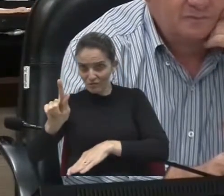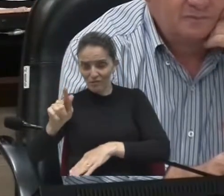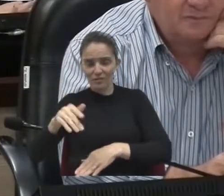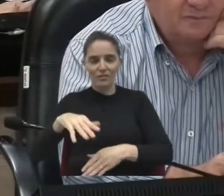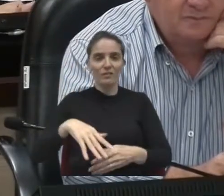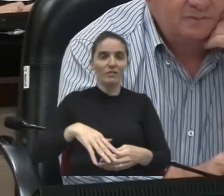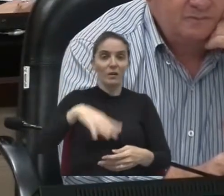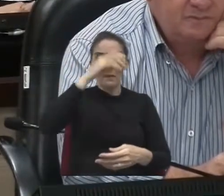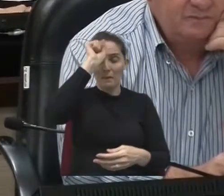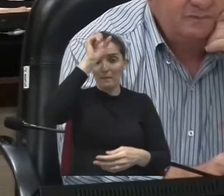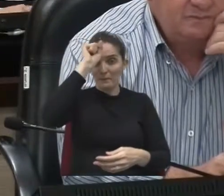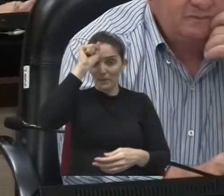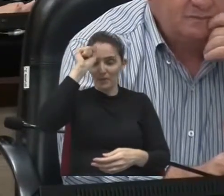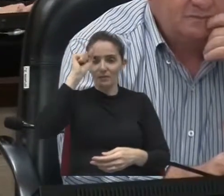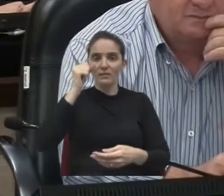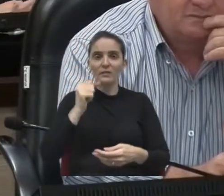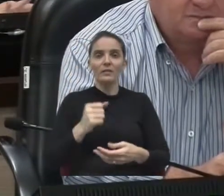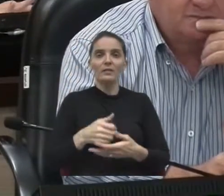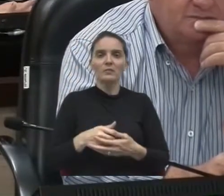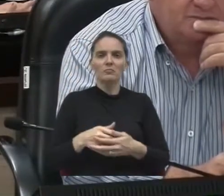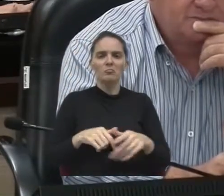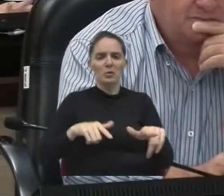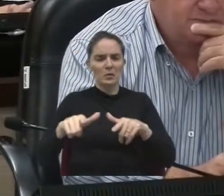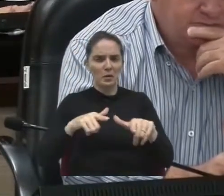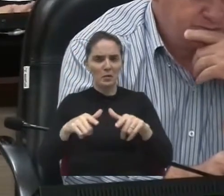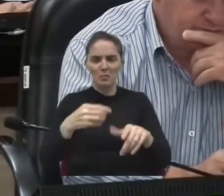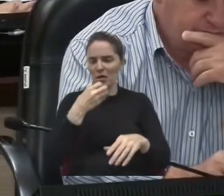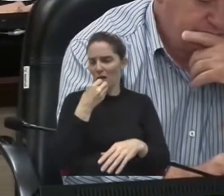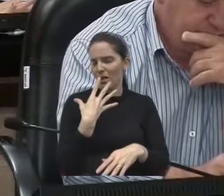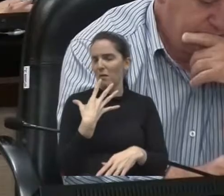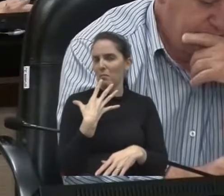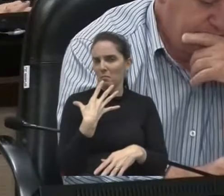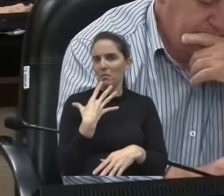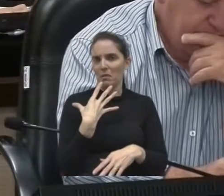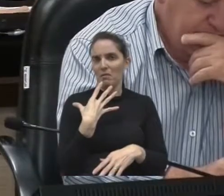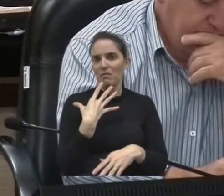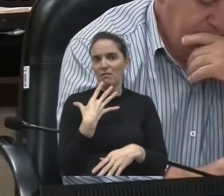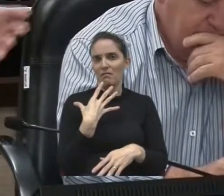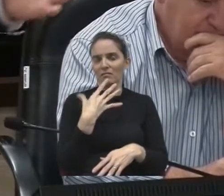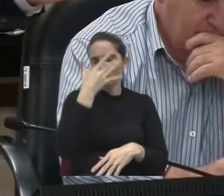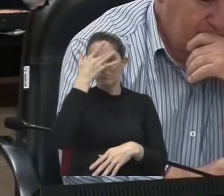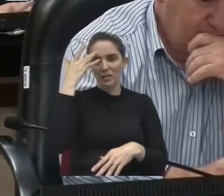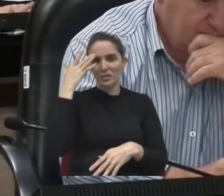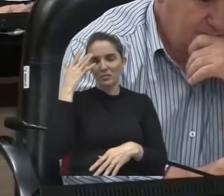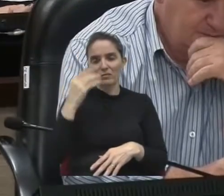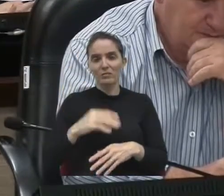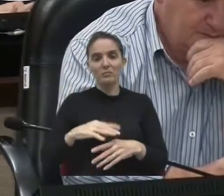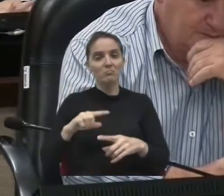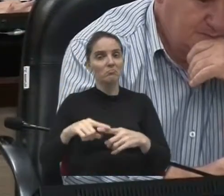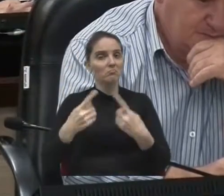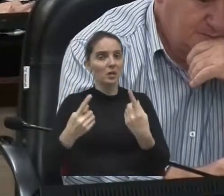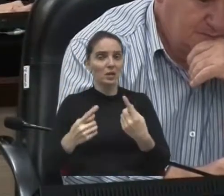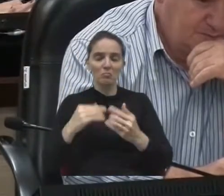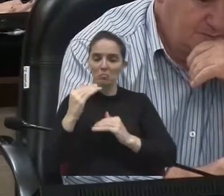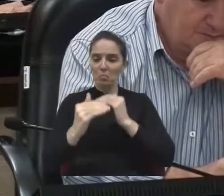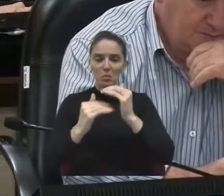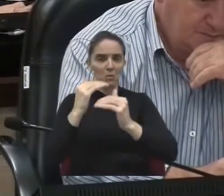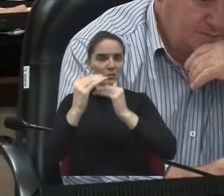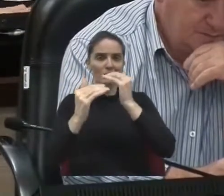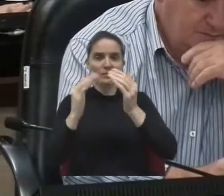humanos, a ser bom cidadão, e não tendo seguido carreira, trouxe a experiência do